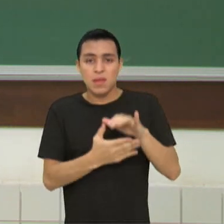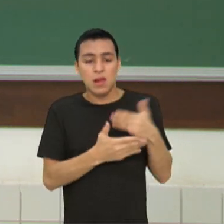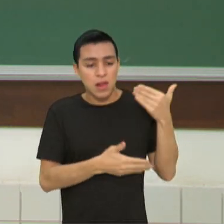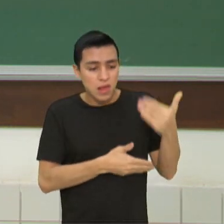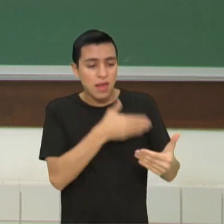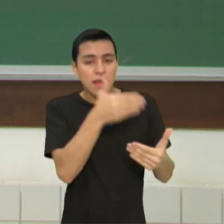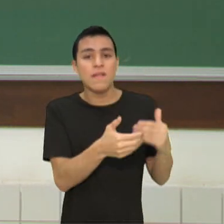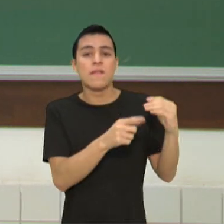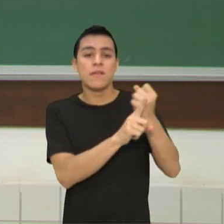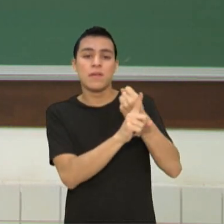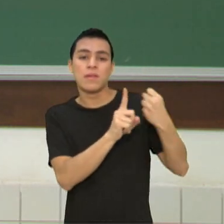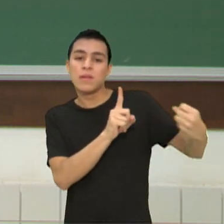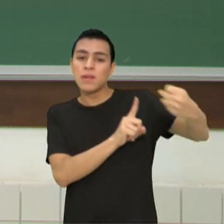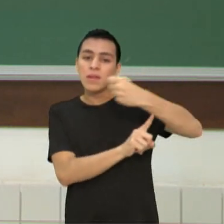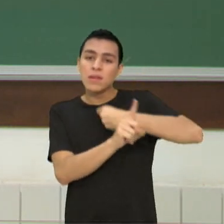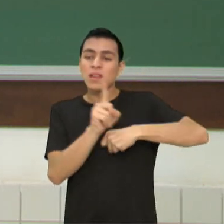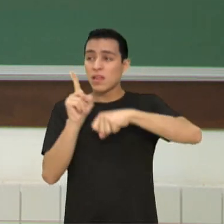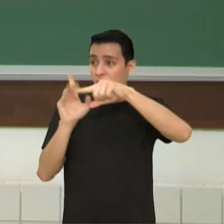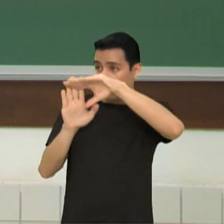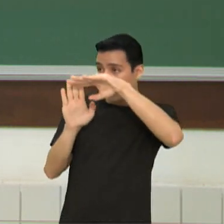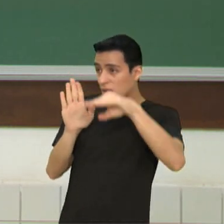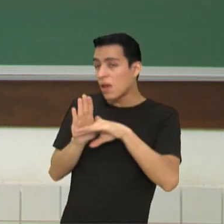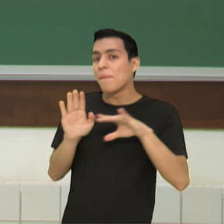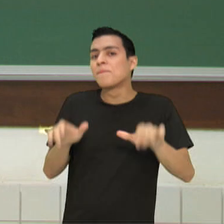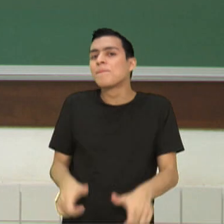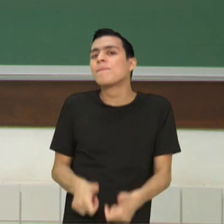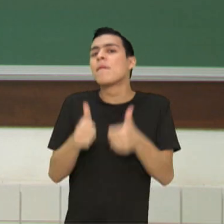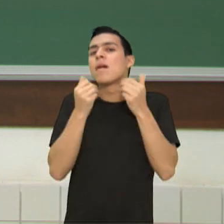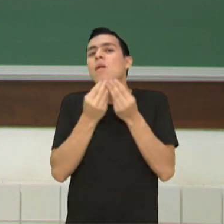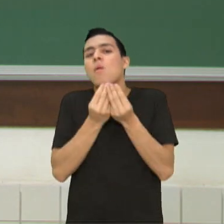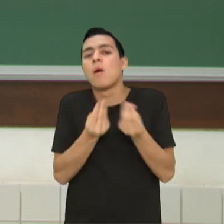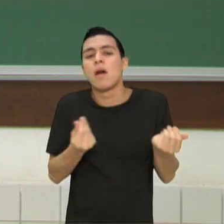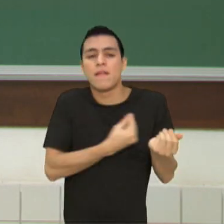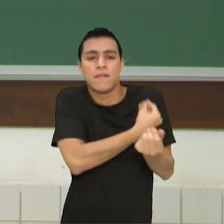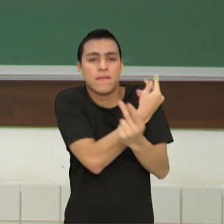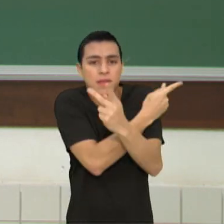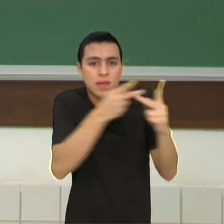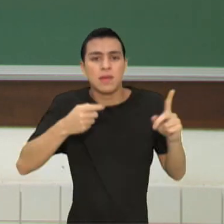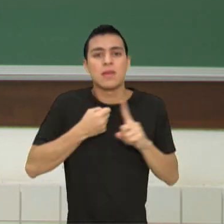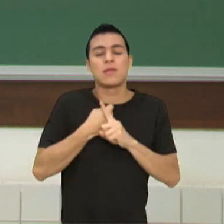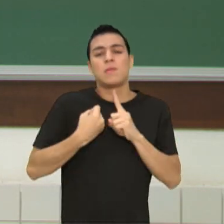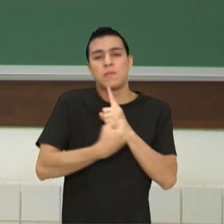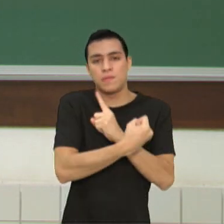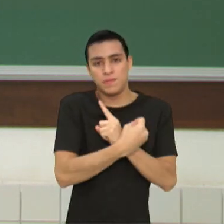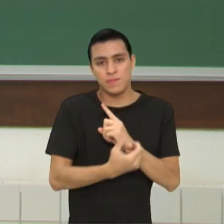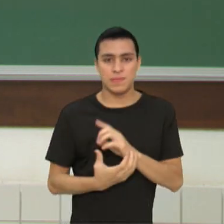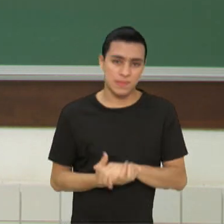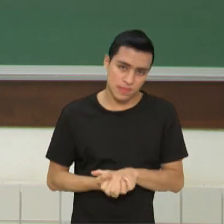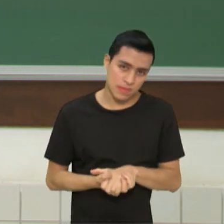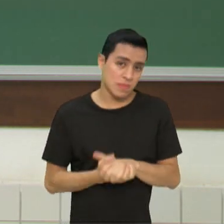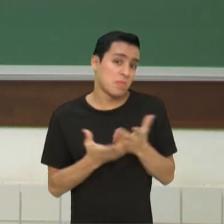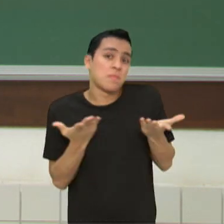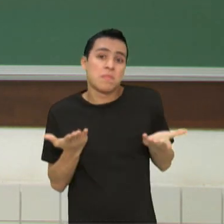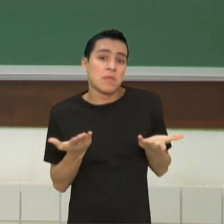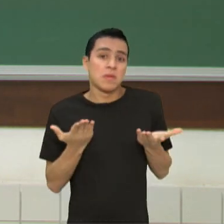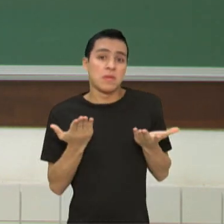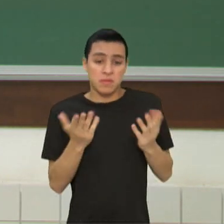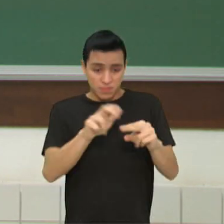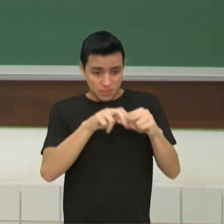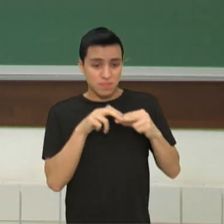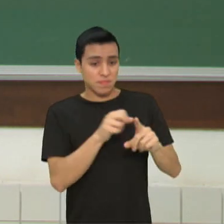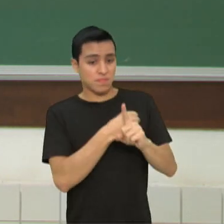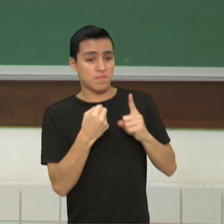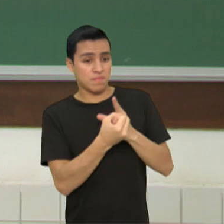avanço social esse programa, é uma melhoria na qualidade de vida em sociedade. Só assim viabilizou a nossa